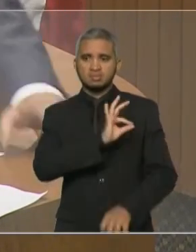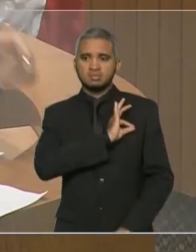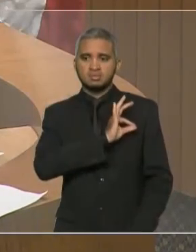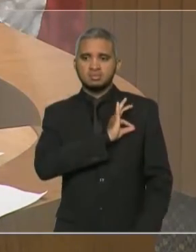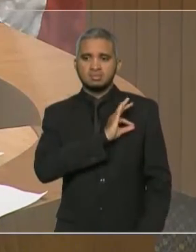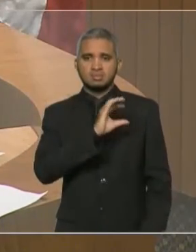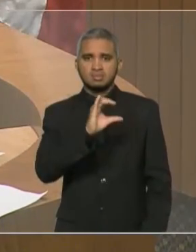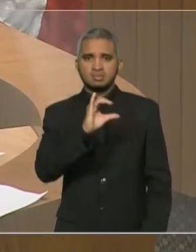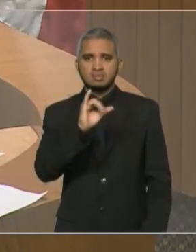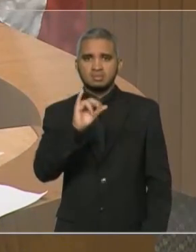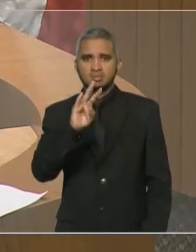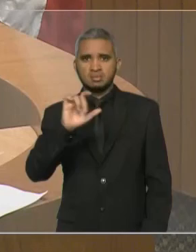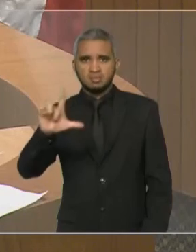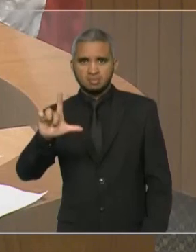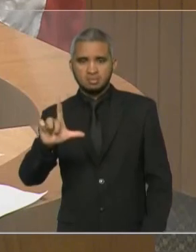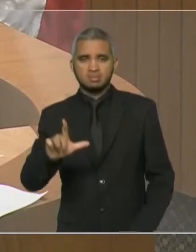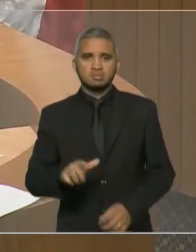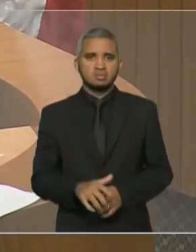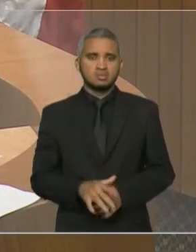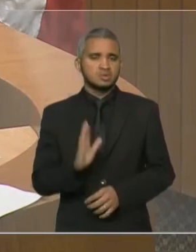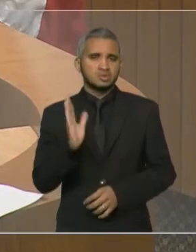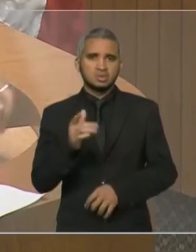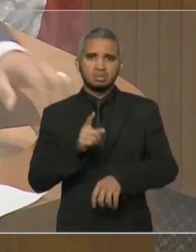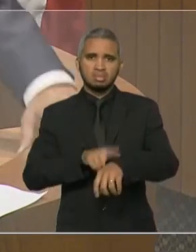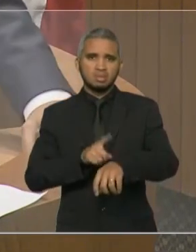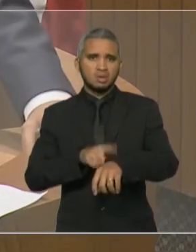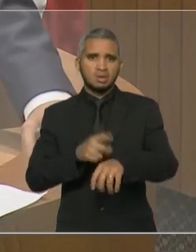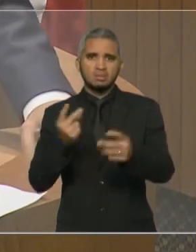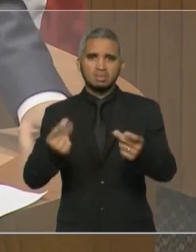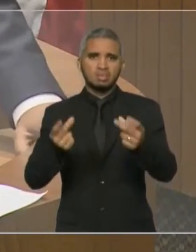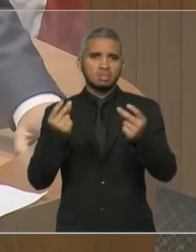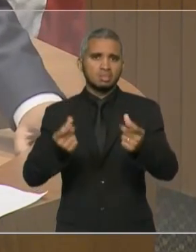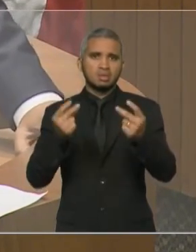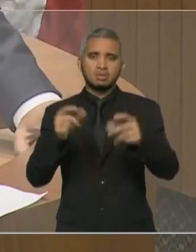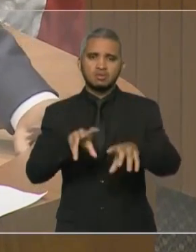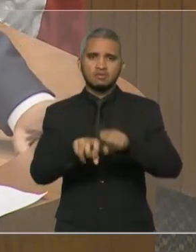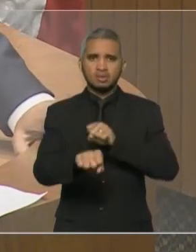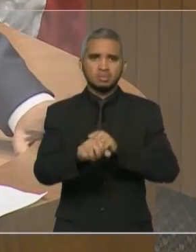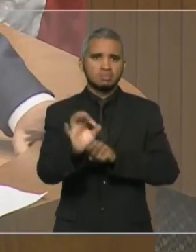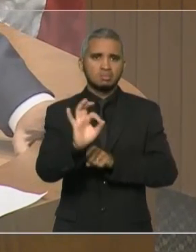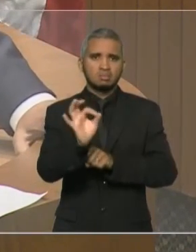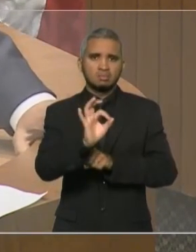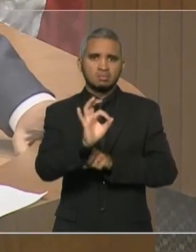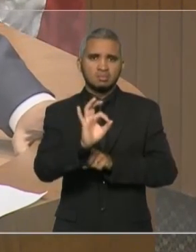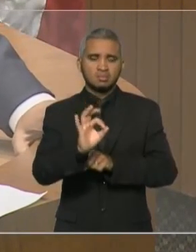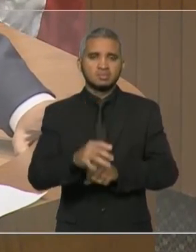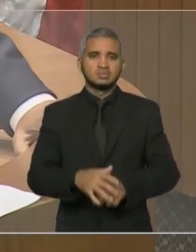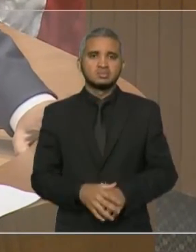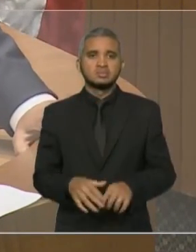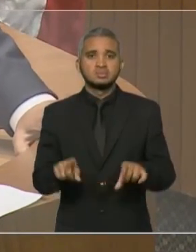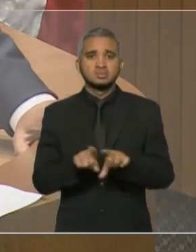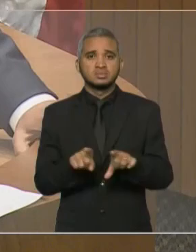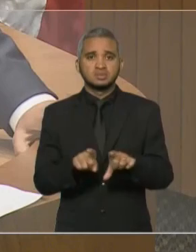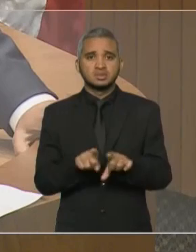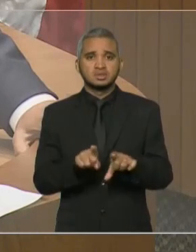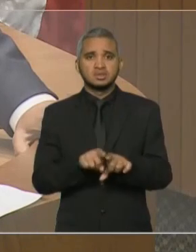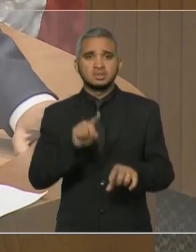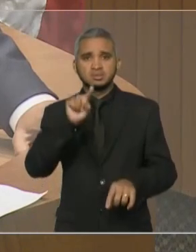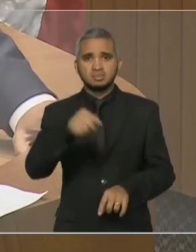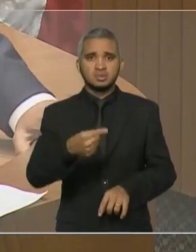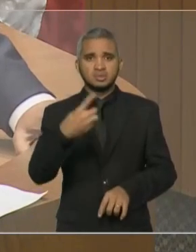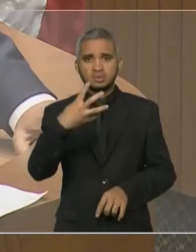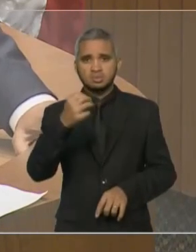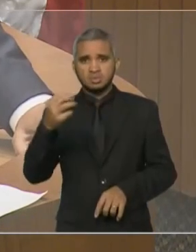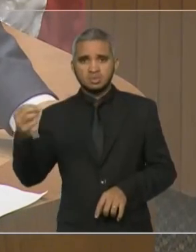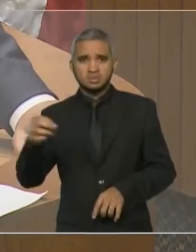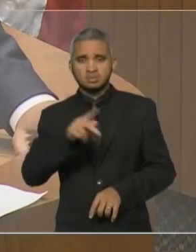Há quanto tempo não se tinha isto? Nomeados cerca de 1.500 professores de 40 horas, um